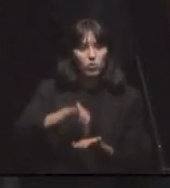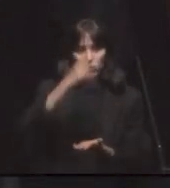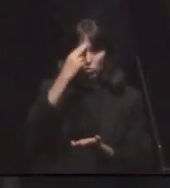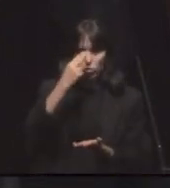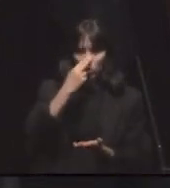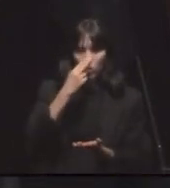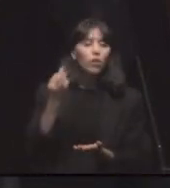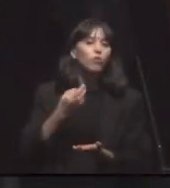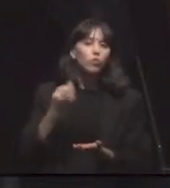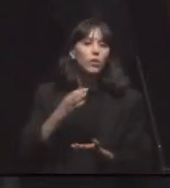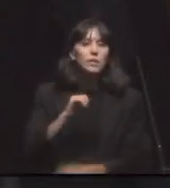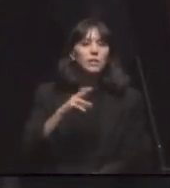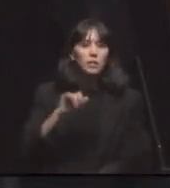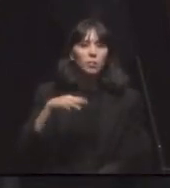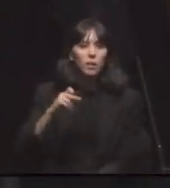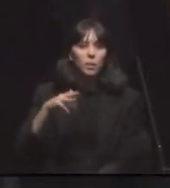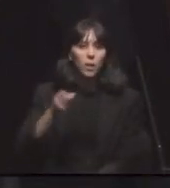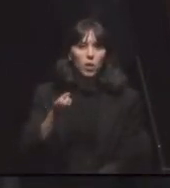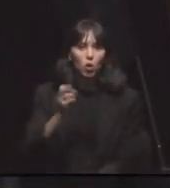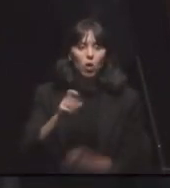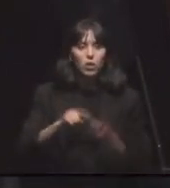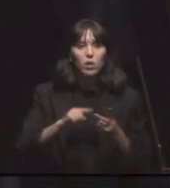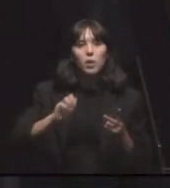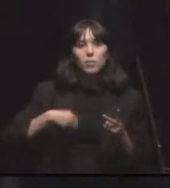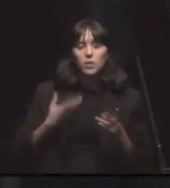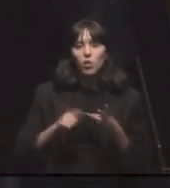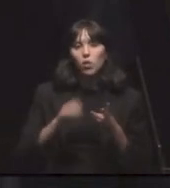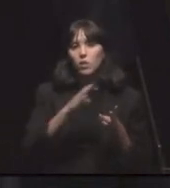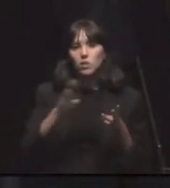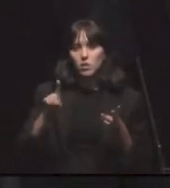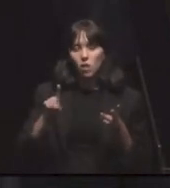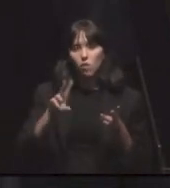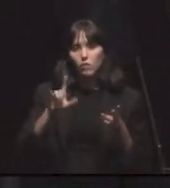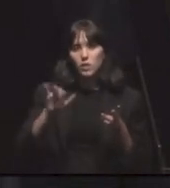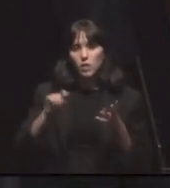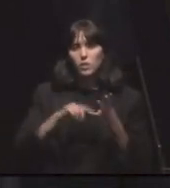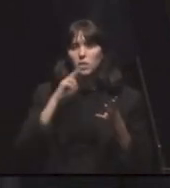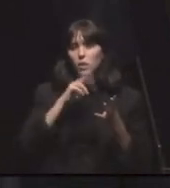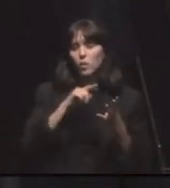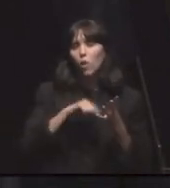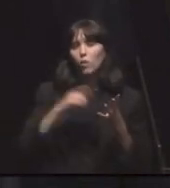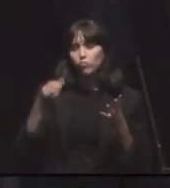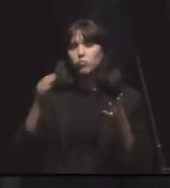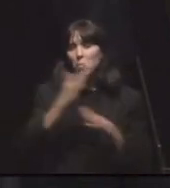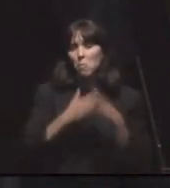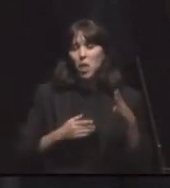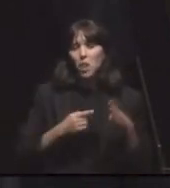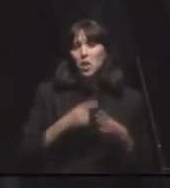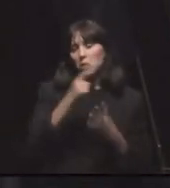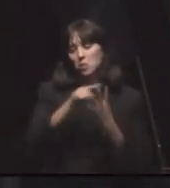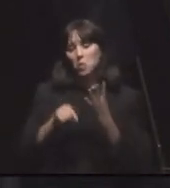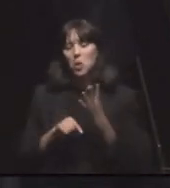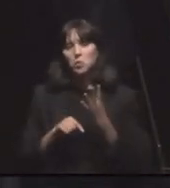Histórico, Santa Maria Maior, Misericórdia, São Vicente e Santo António, em média perdemos um quarto